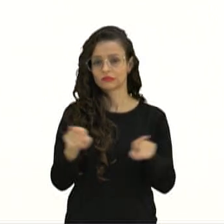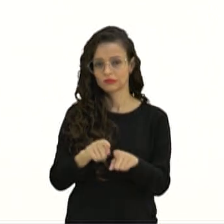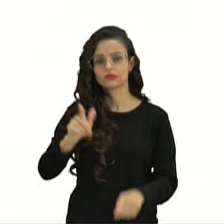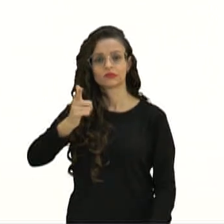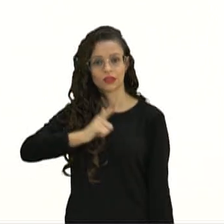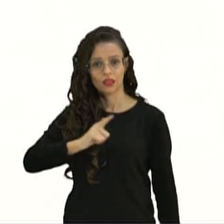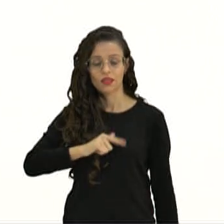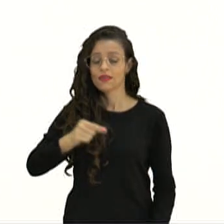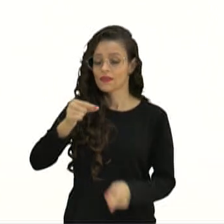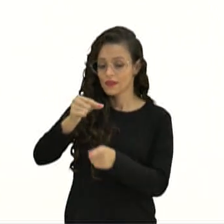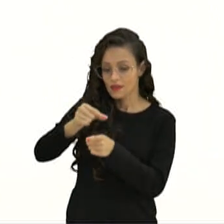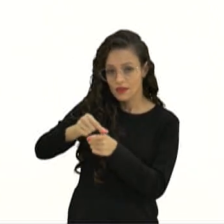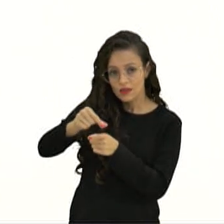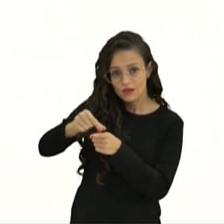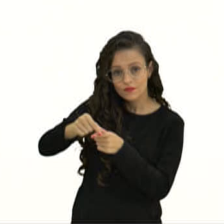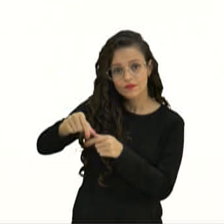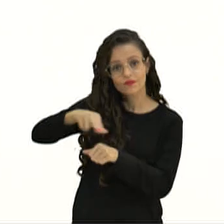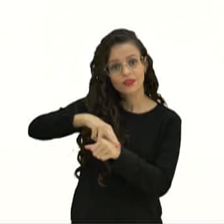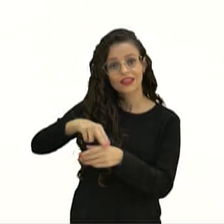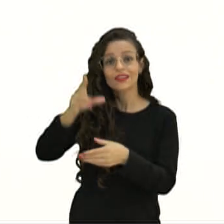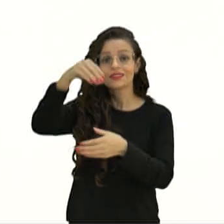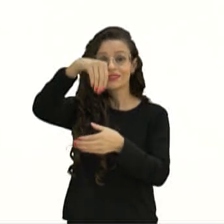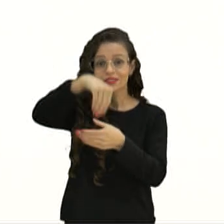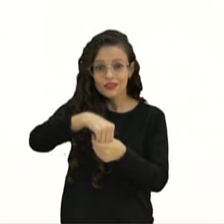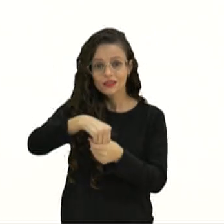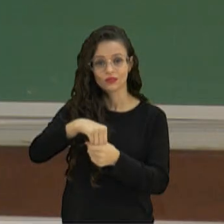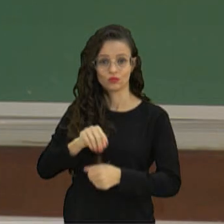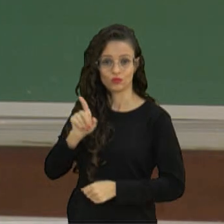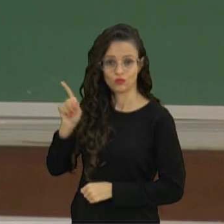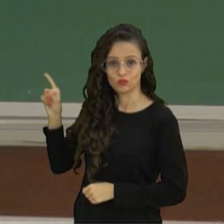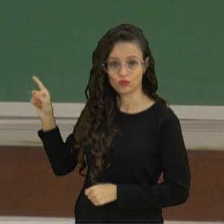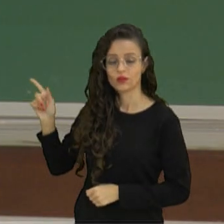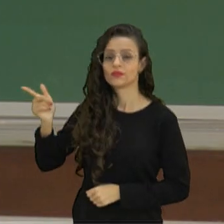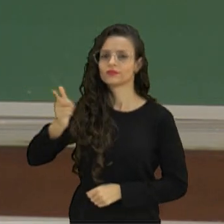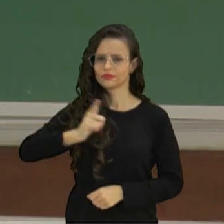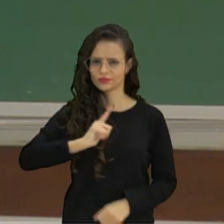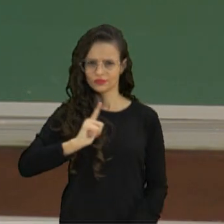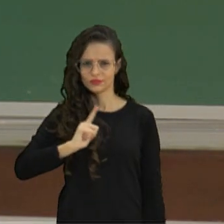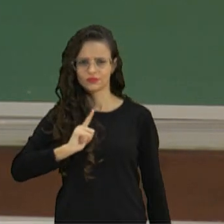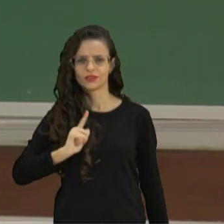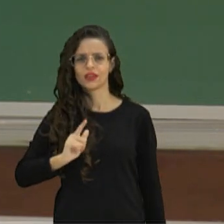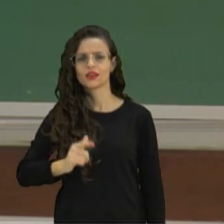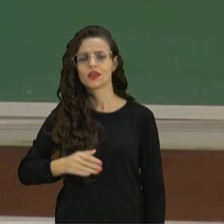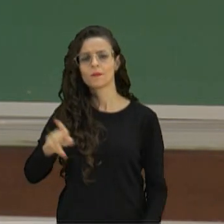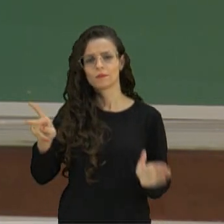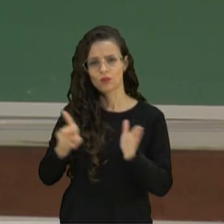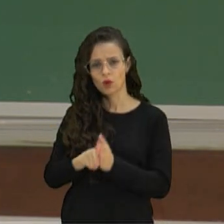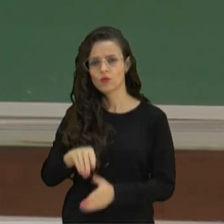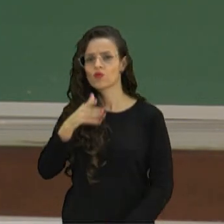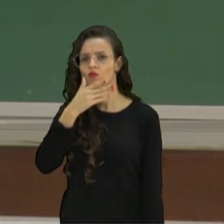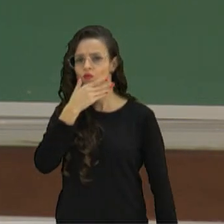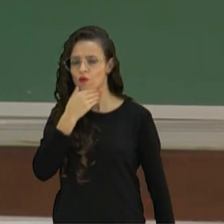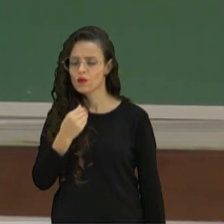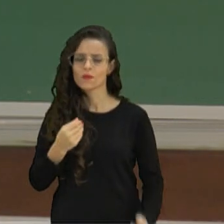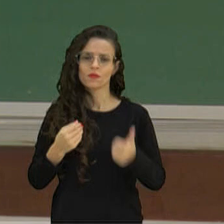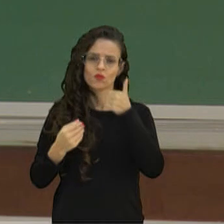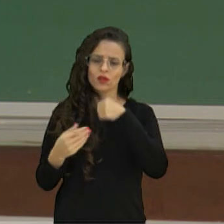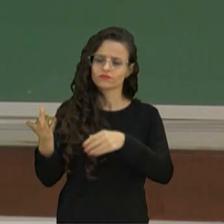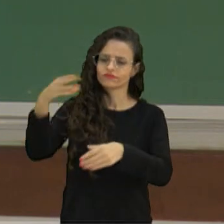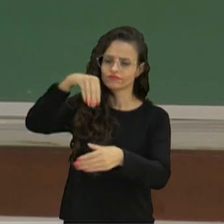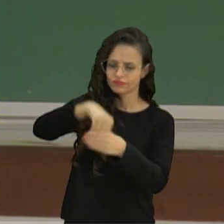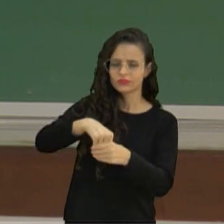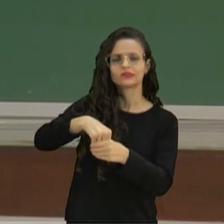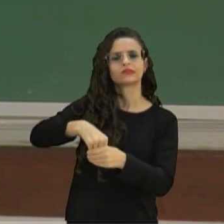ervilhas, gente, elas possuem dentro delas tanto o órgão sexual masculino quanto o órgão sexual